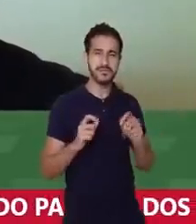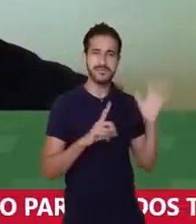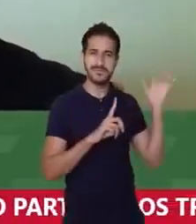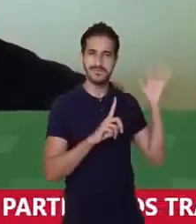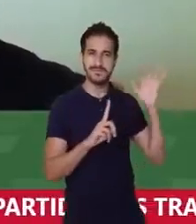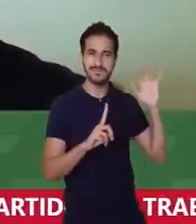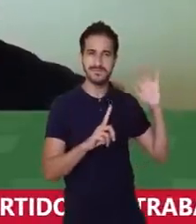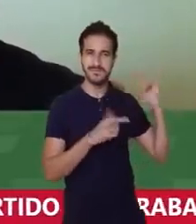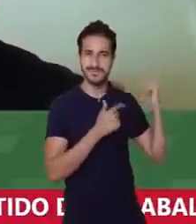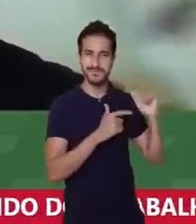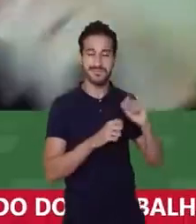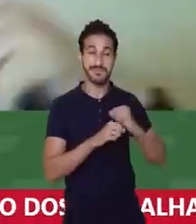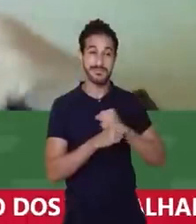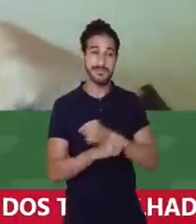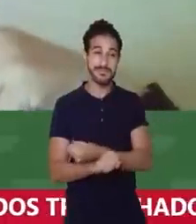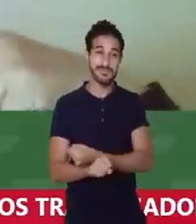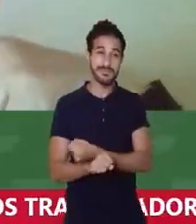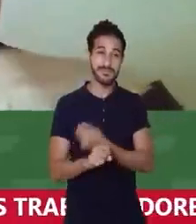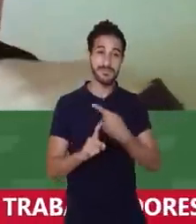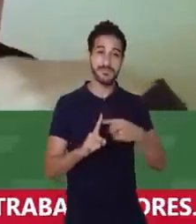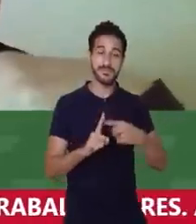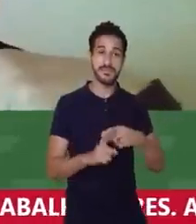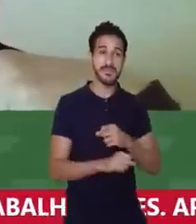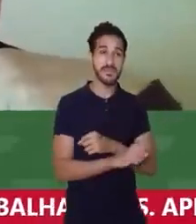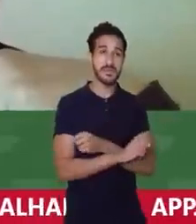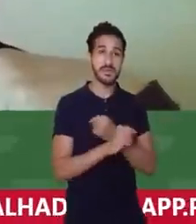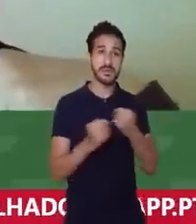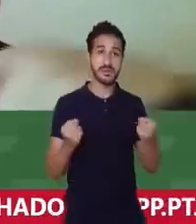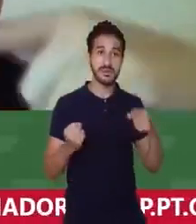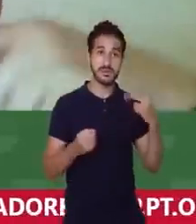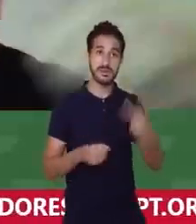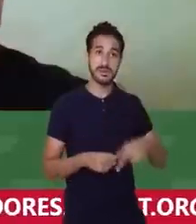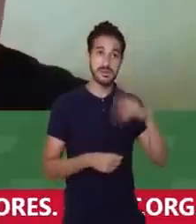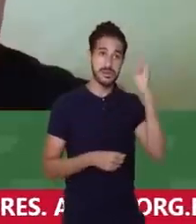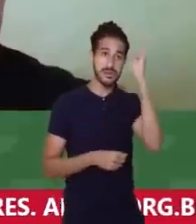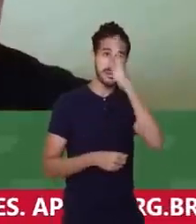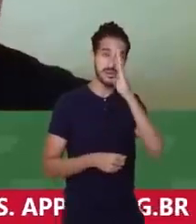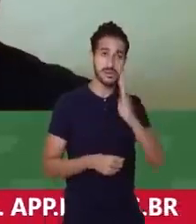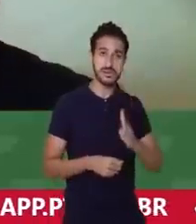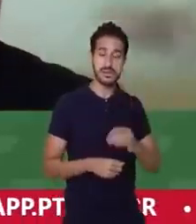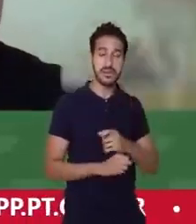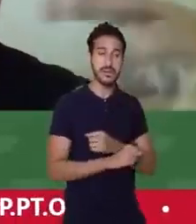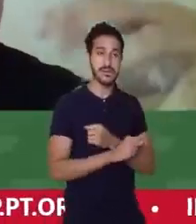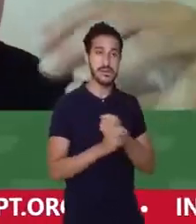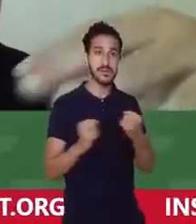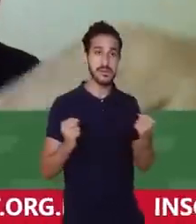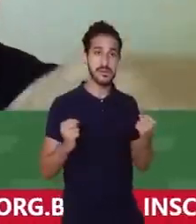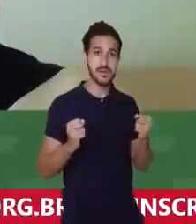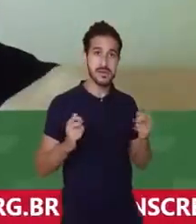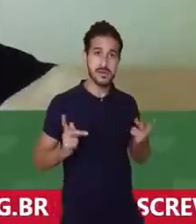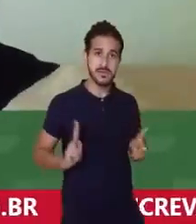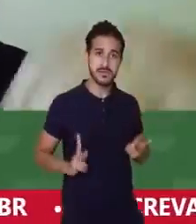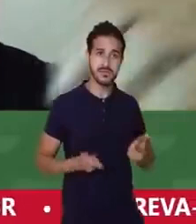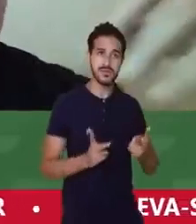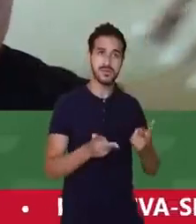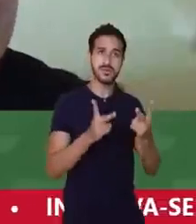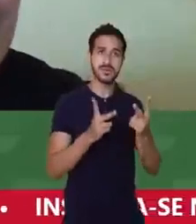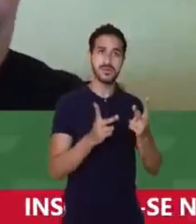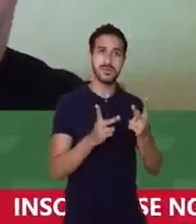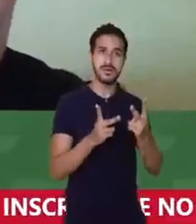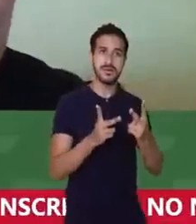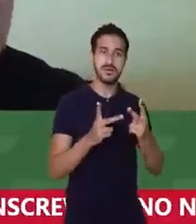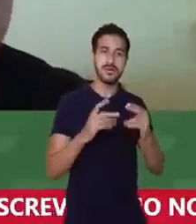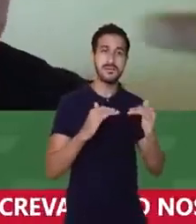escravidão. Por quê? Porque é impossível no Brasil, impossível, se continuar com